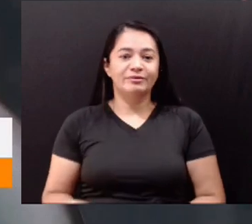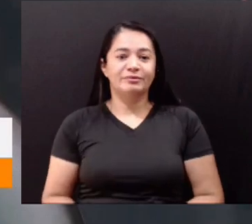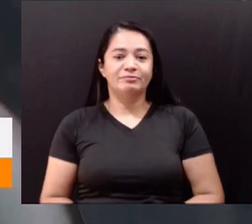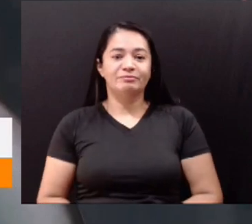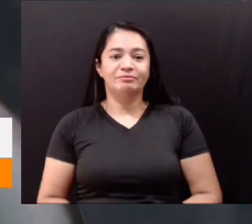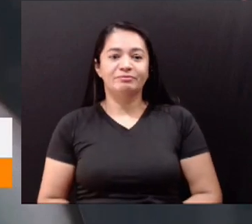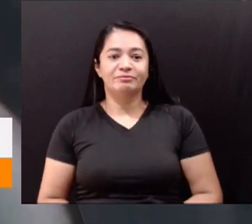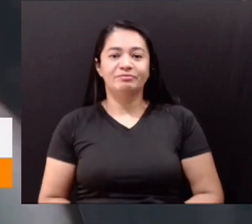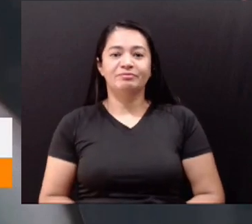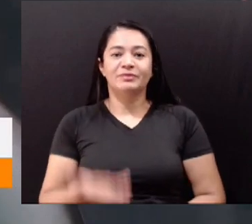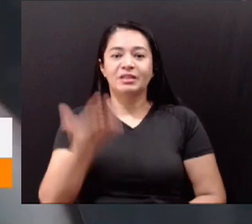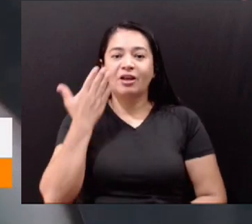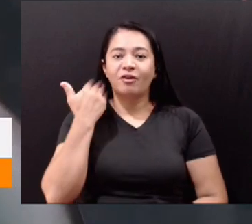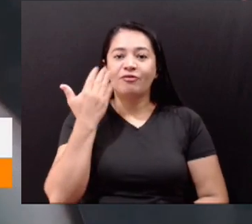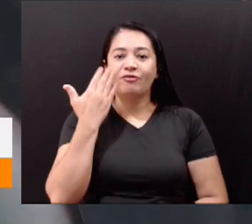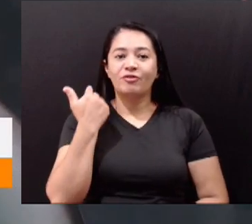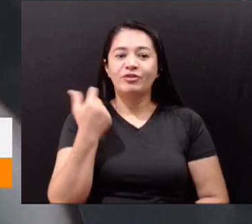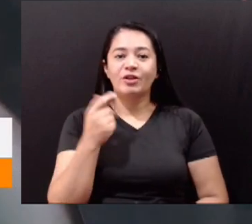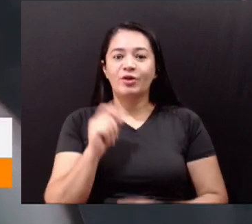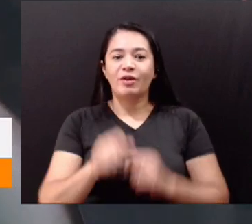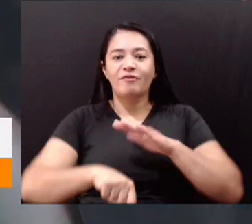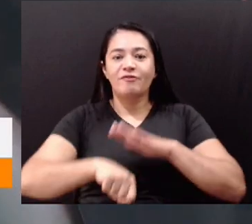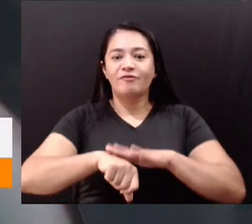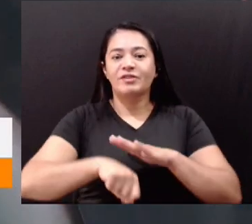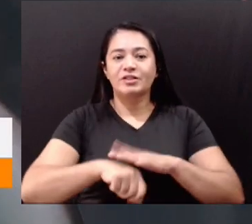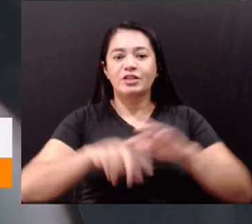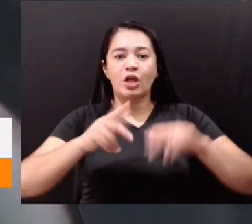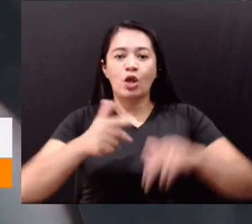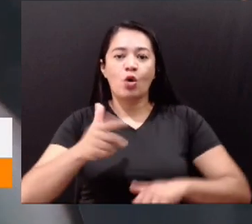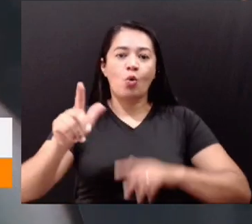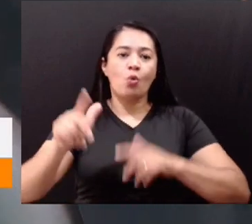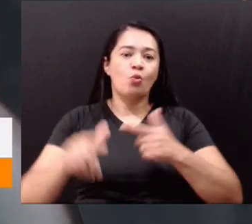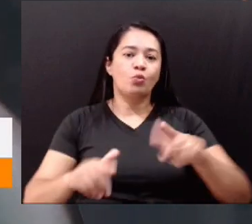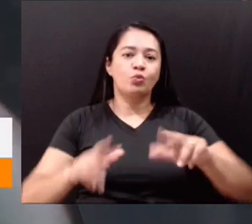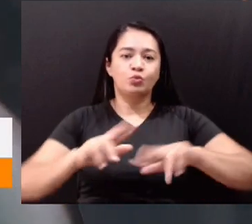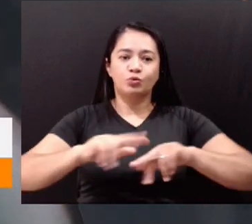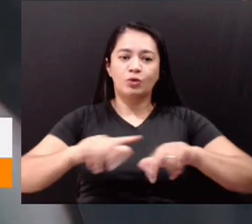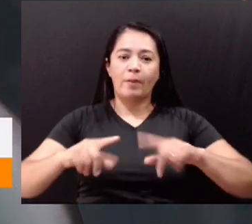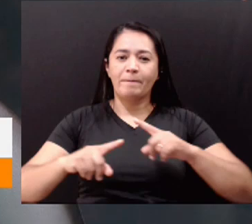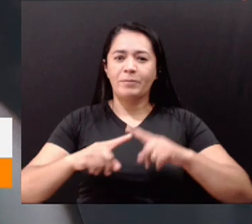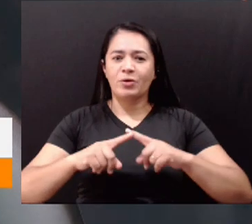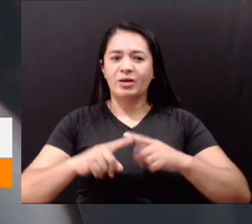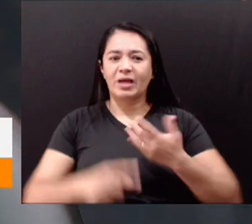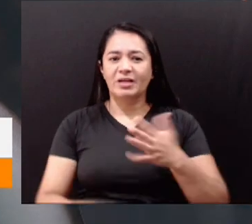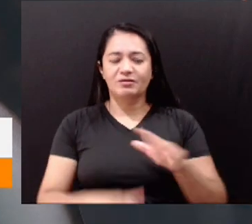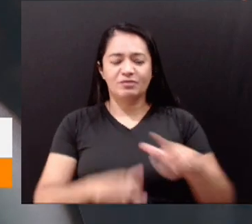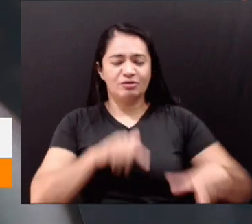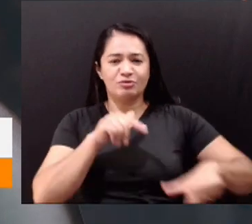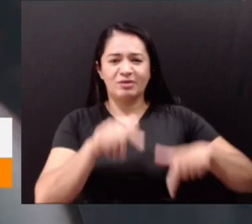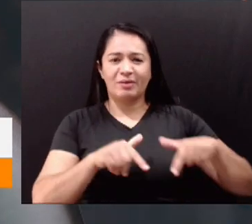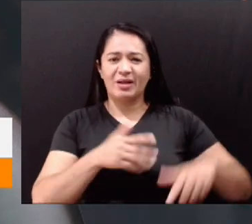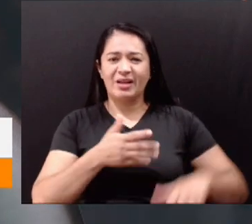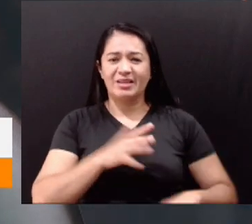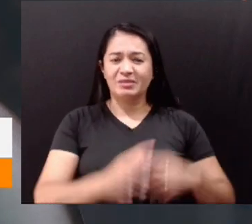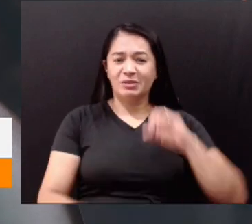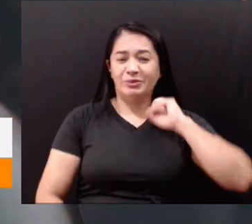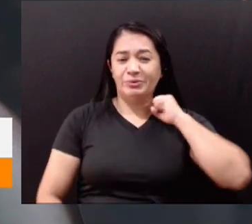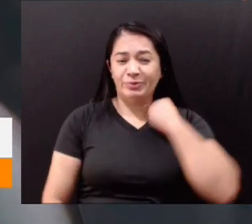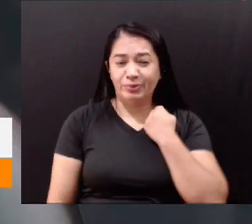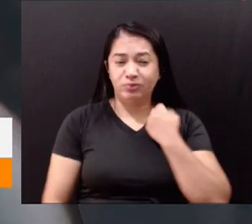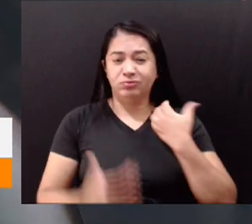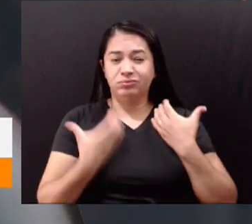desfrutar podendo fazer coisas que dão prazer, porque muitas vezes o trabalho é um ambiente estressante, exaustivo, é fonte